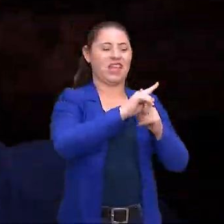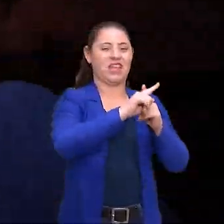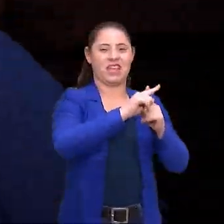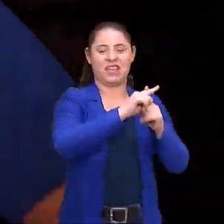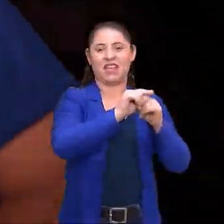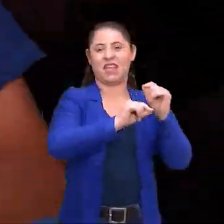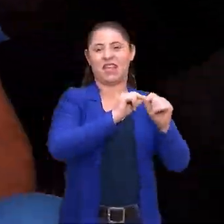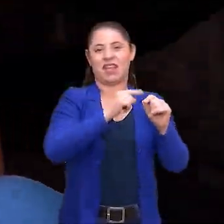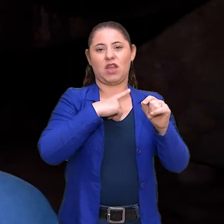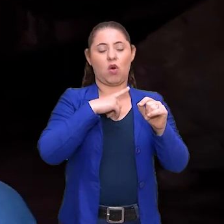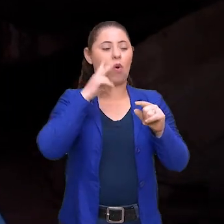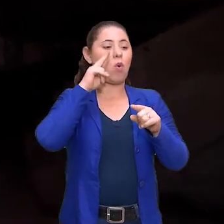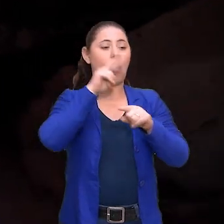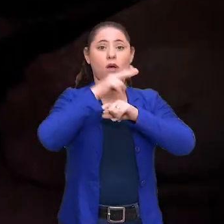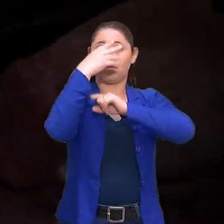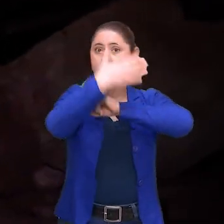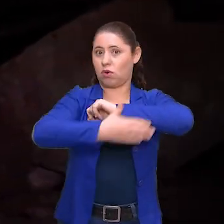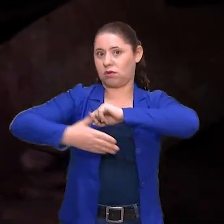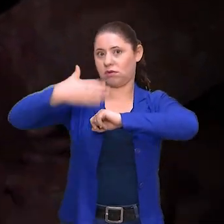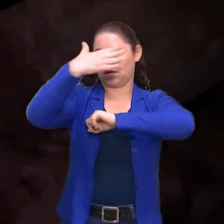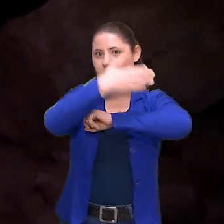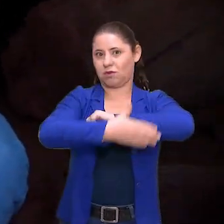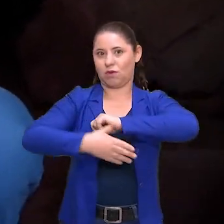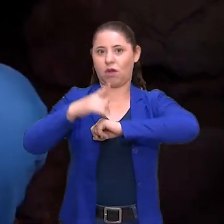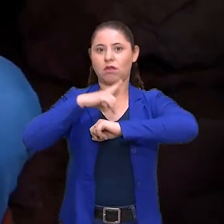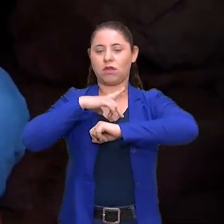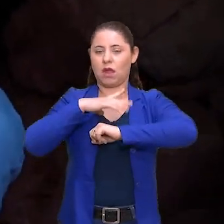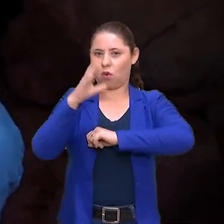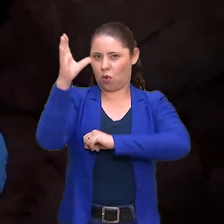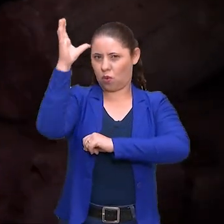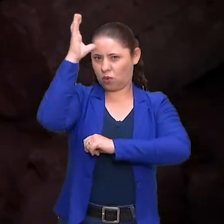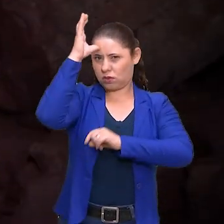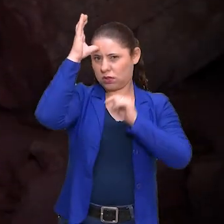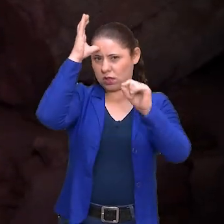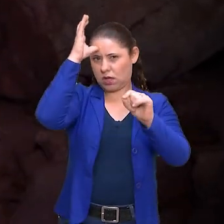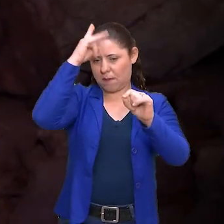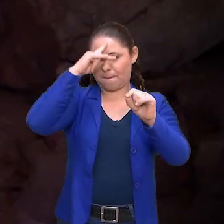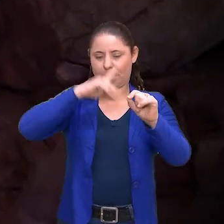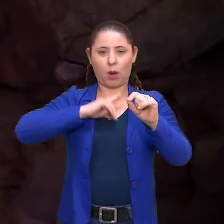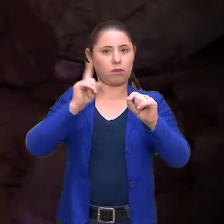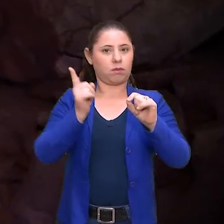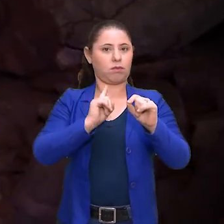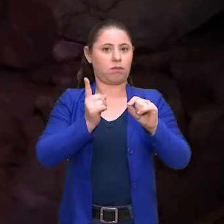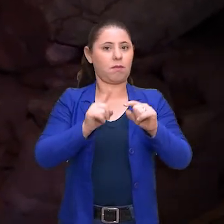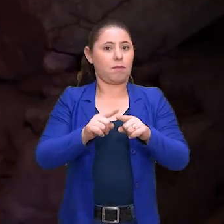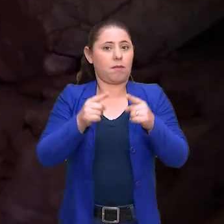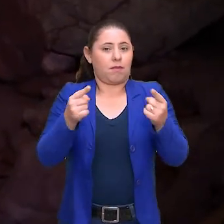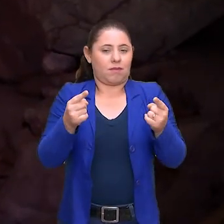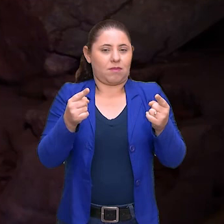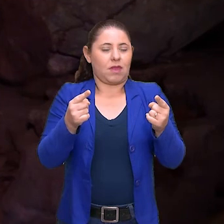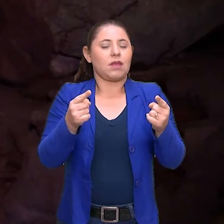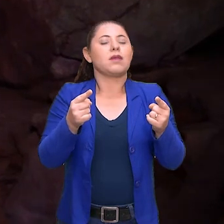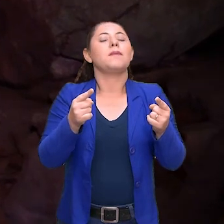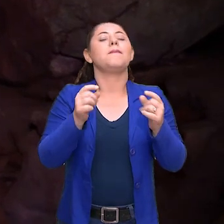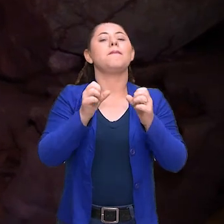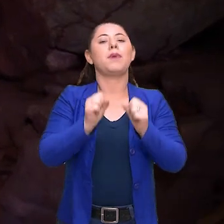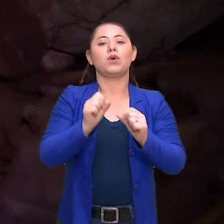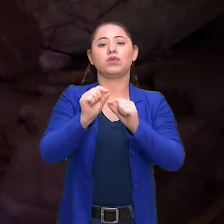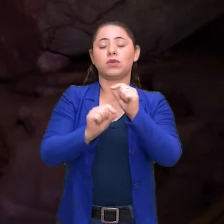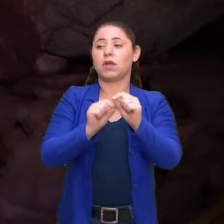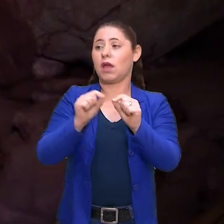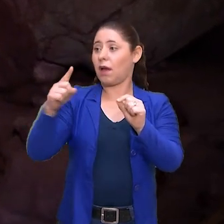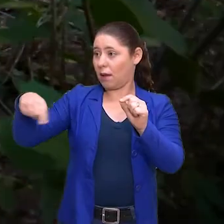aqui na igrejinha que eu sou o guardião disso, tenho plena consciência que não me pertence, mas a gente